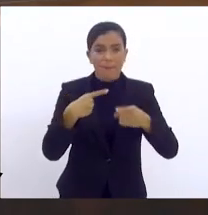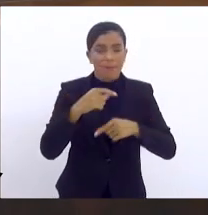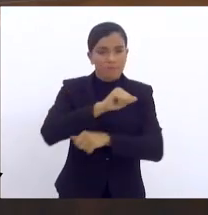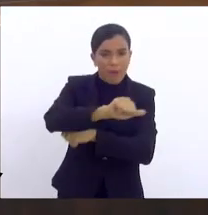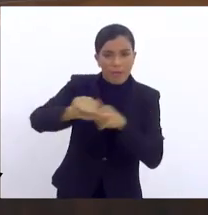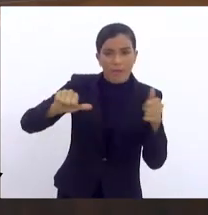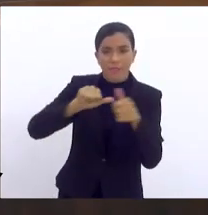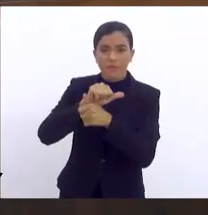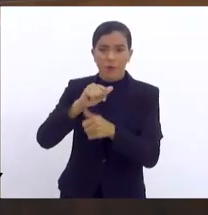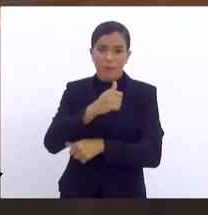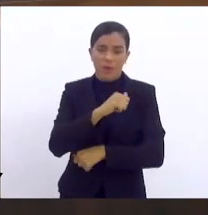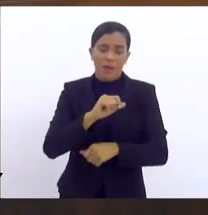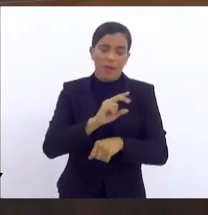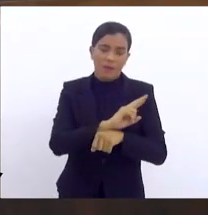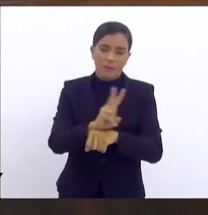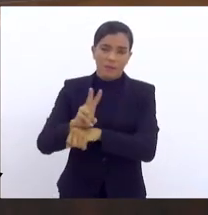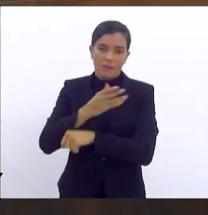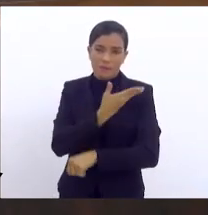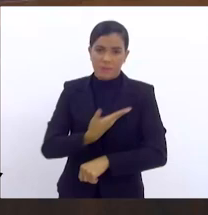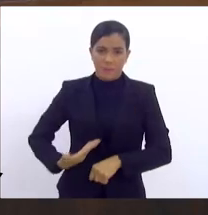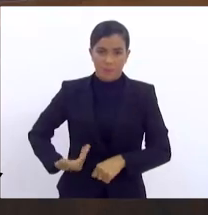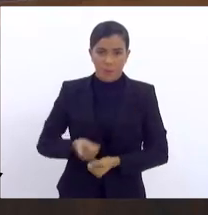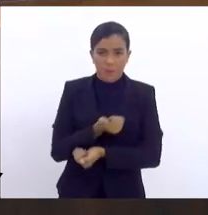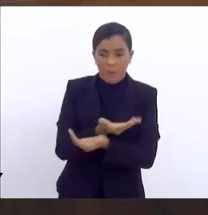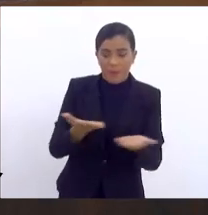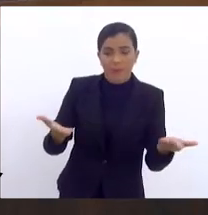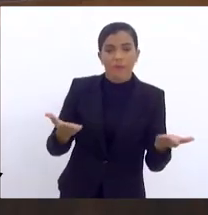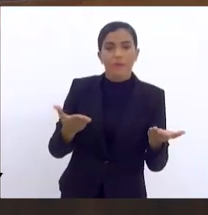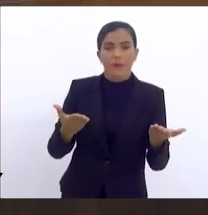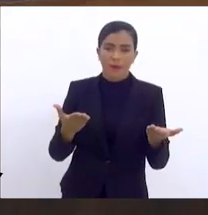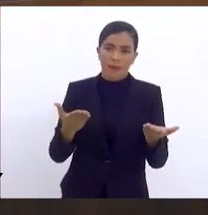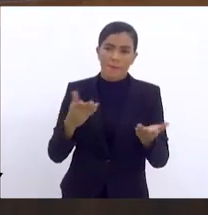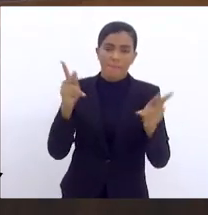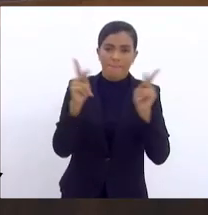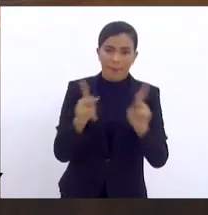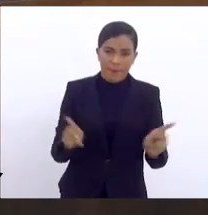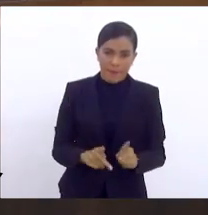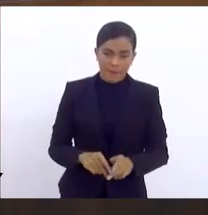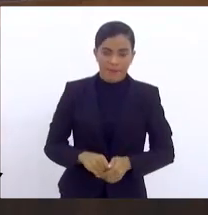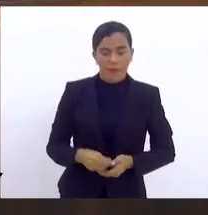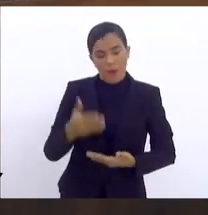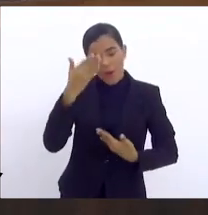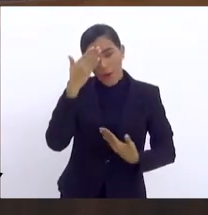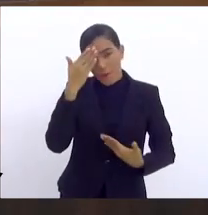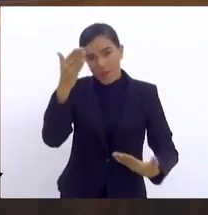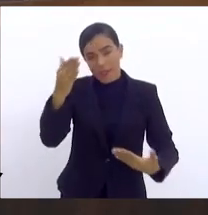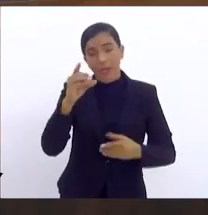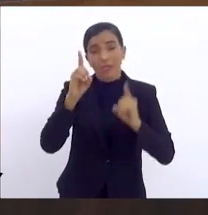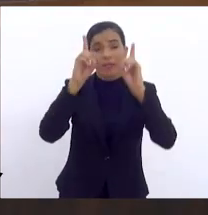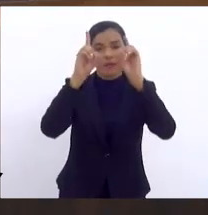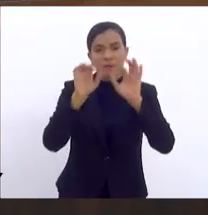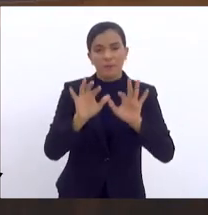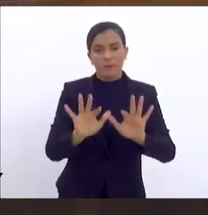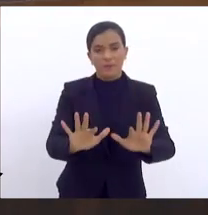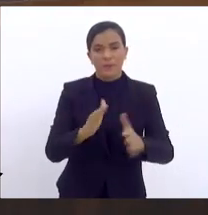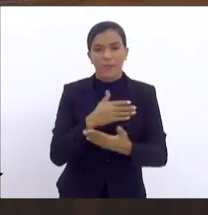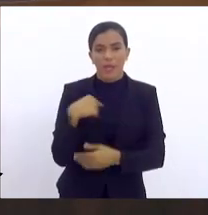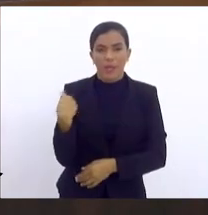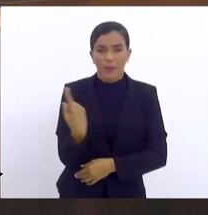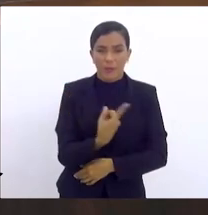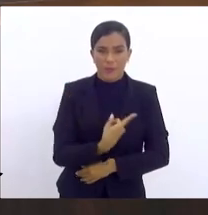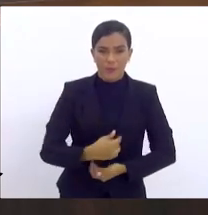e devolver o estado do Rio de Janeiro o cidadão de bem que é isso que a gente quer né E todas as formas aí tá muito obrigado que Deus abençoe a todos